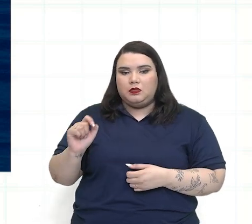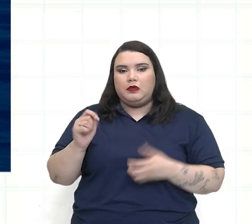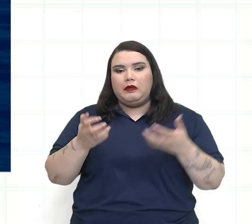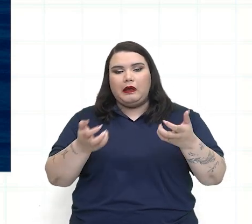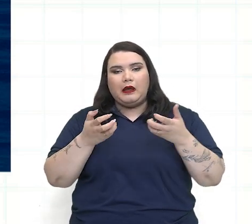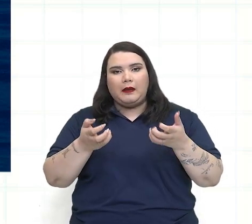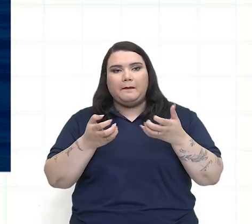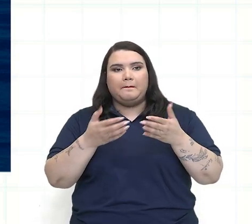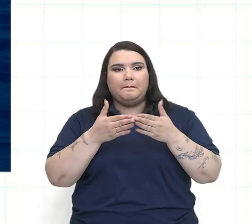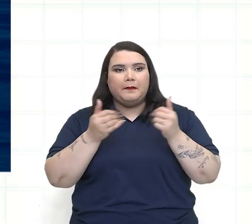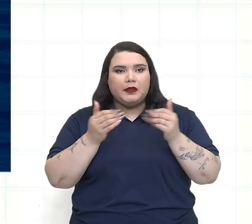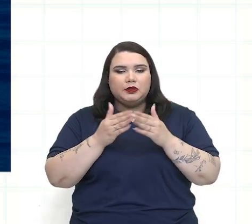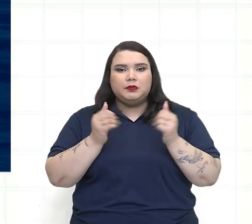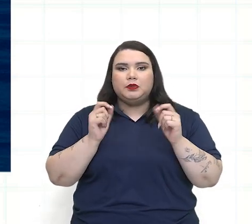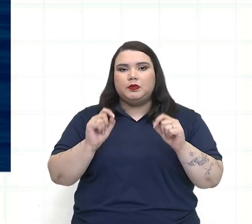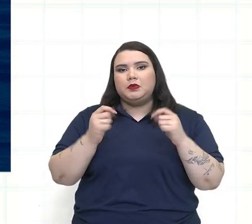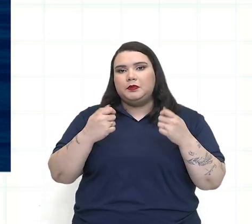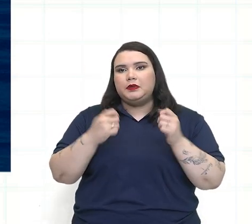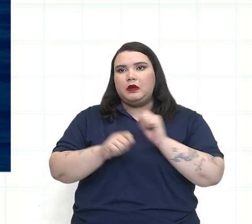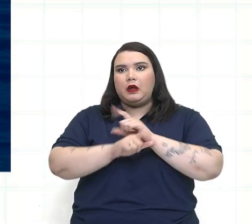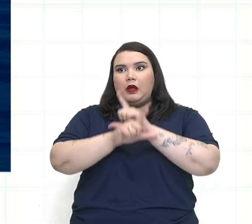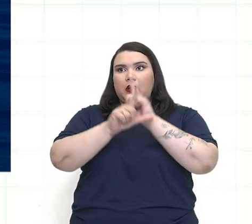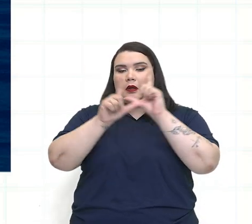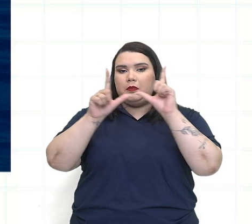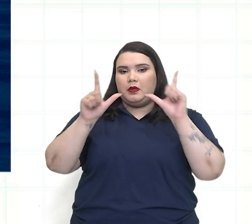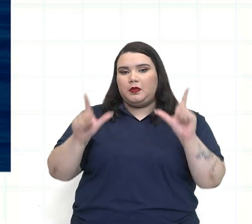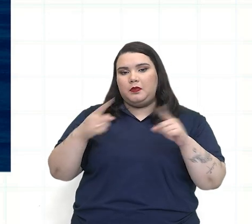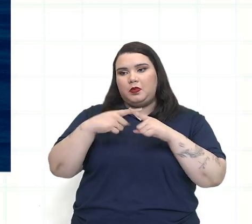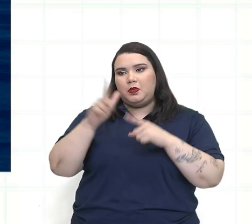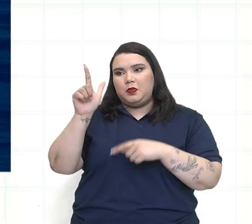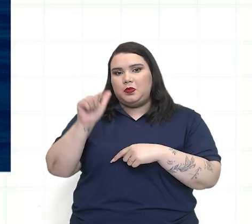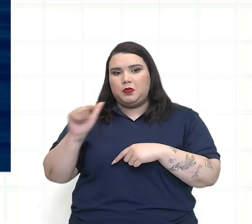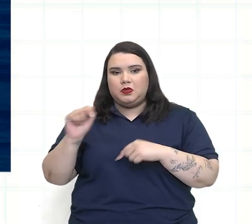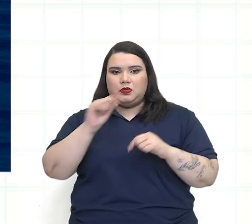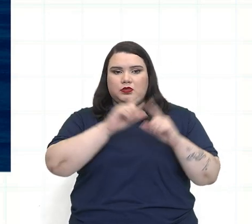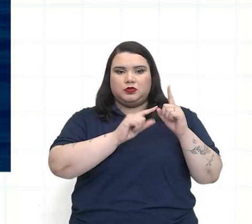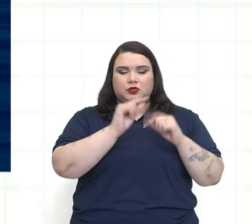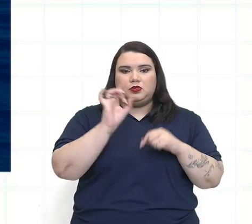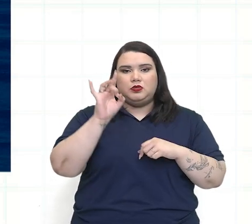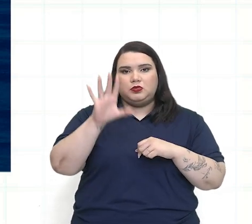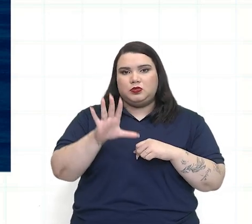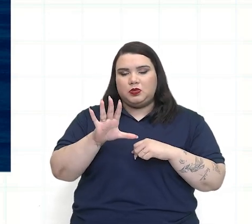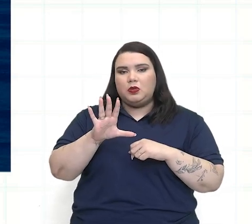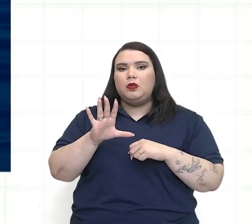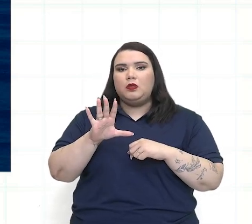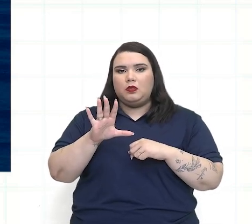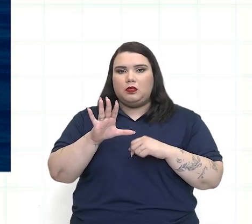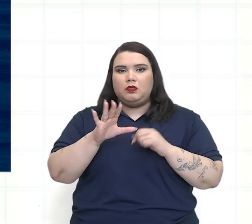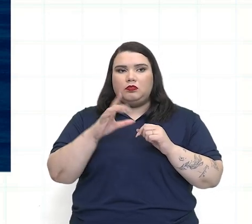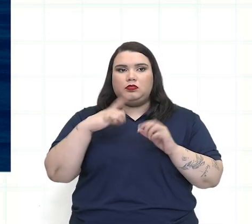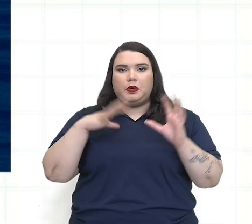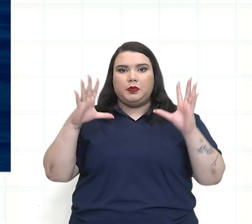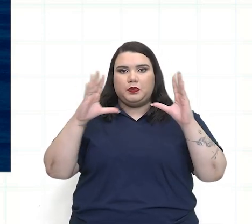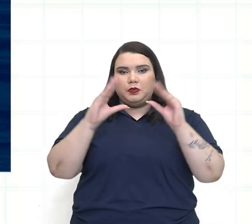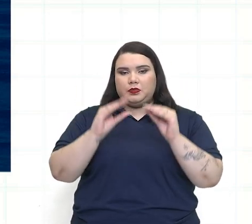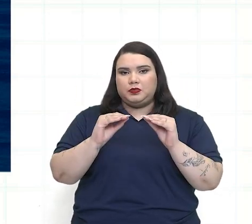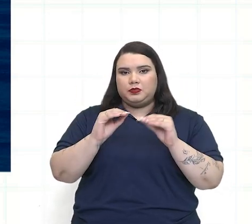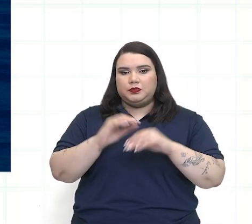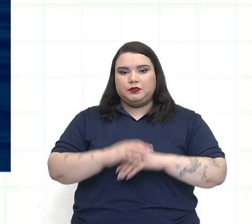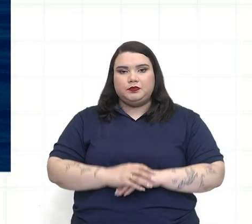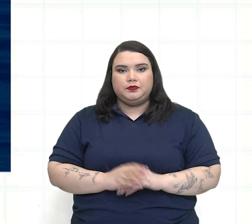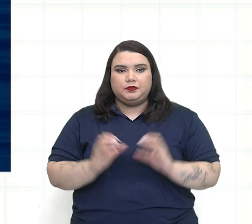continuou insistindo em que o dia amanhecesse, porque tanto a lua quanto a estrela só aparecem no anoitecer, à